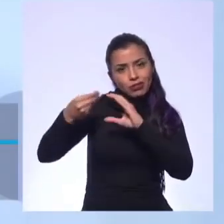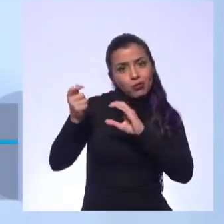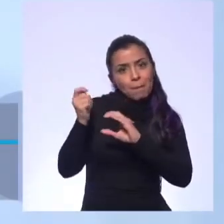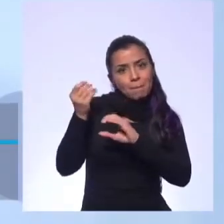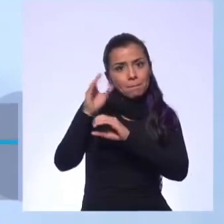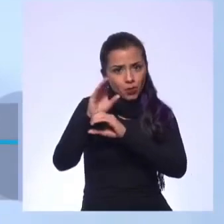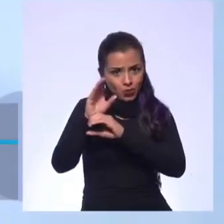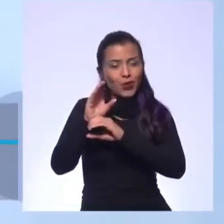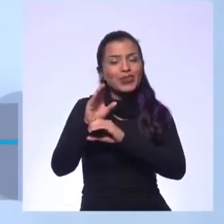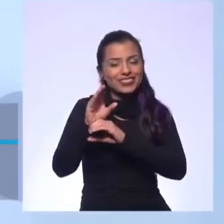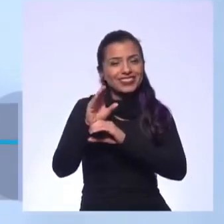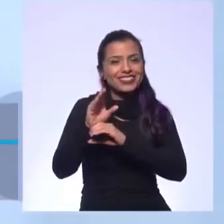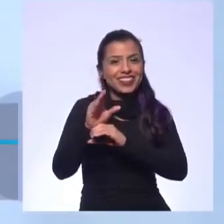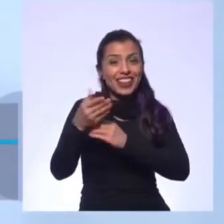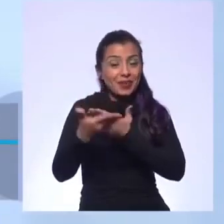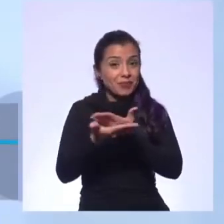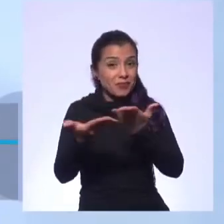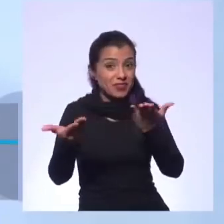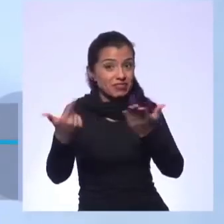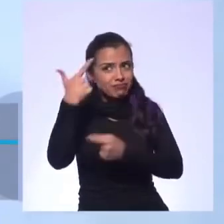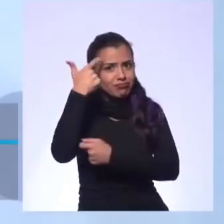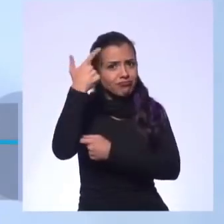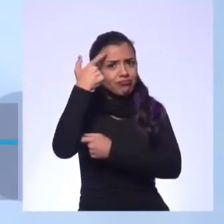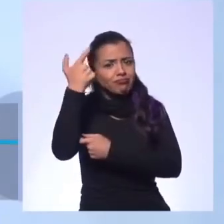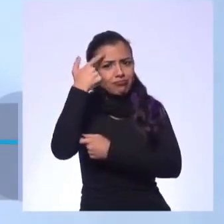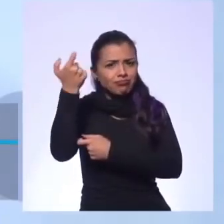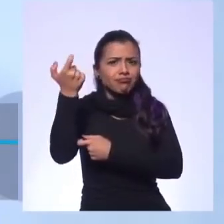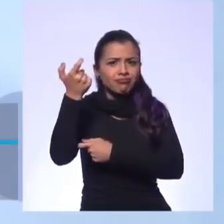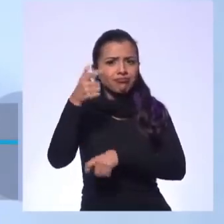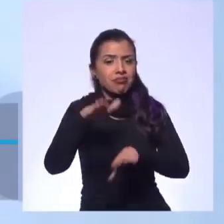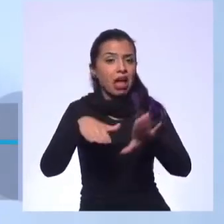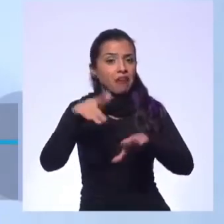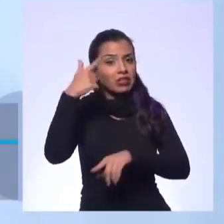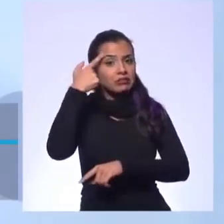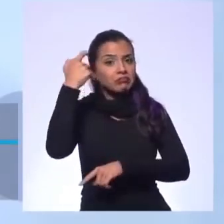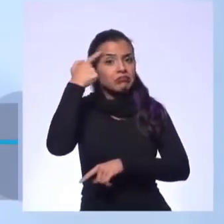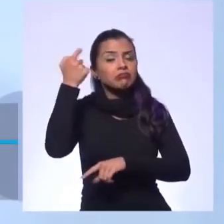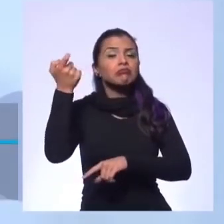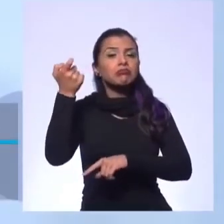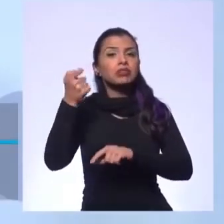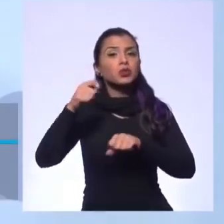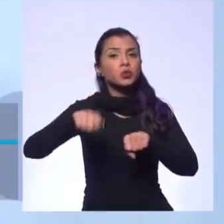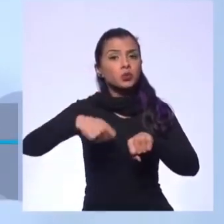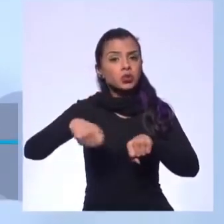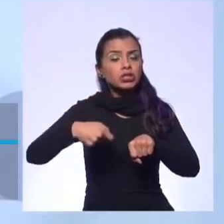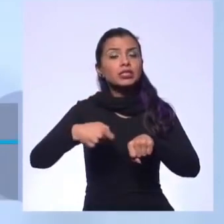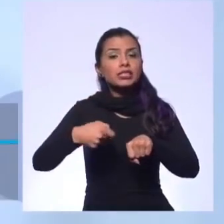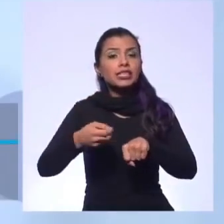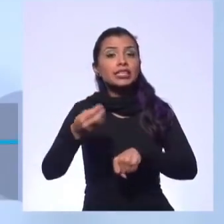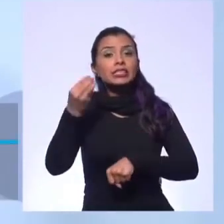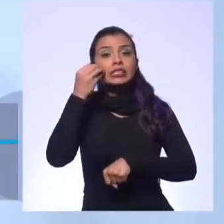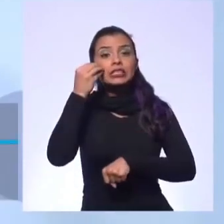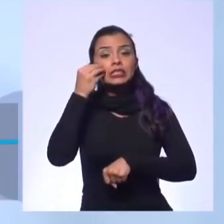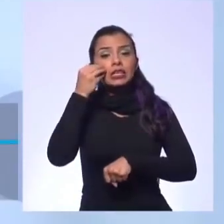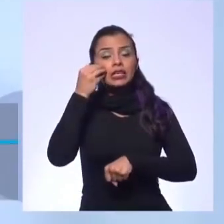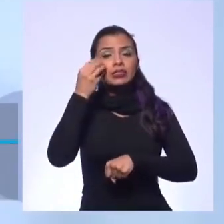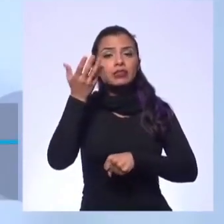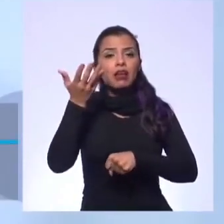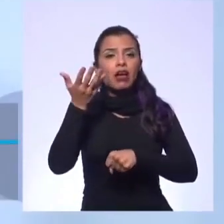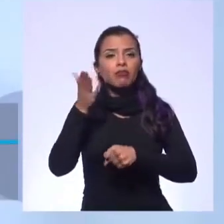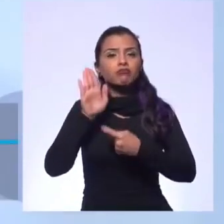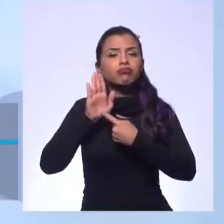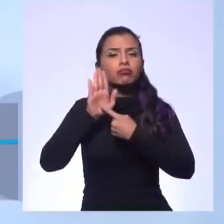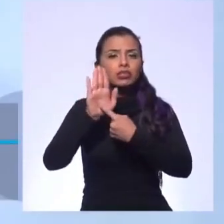estão criando aí, o que vocês estão criando mesmo, né? Que vocês estão cozinhando, né? e vocês fazerem uma